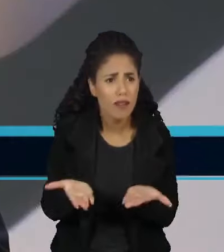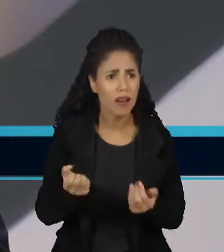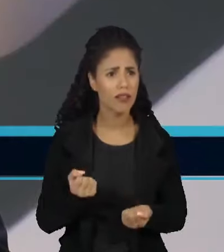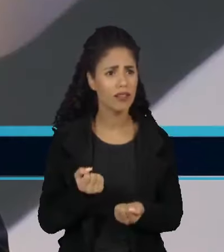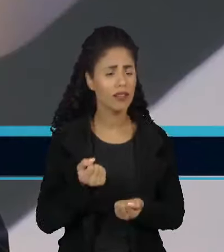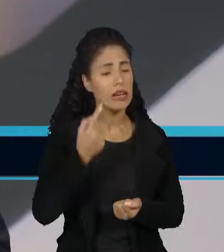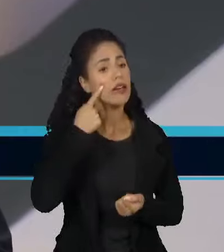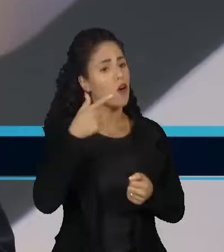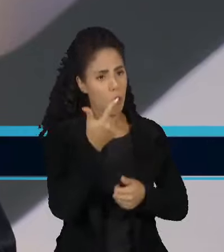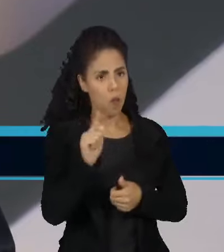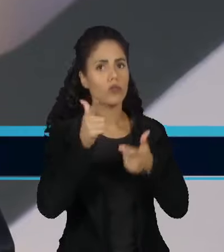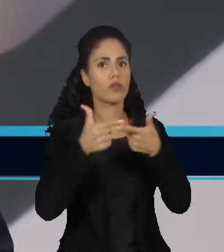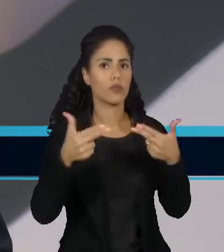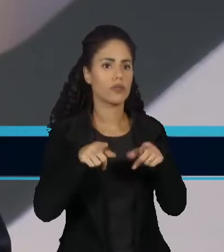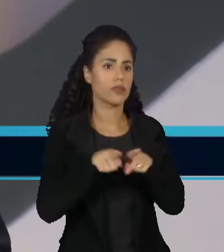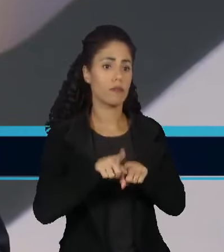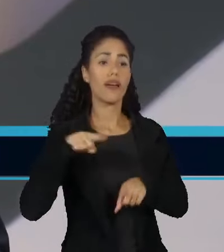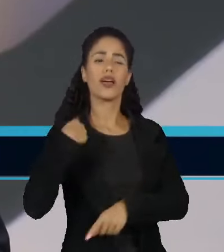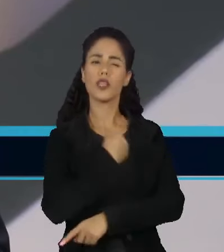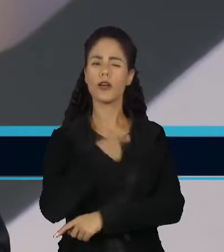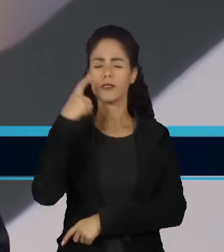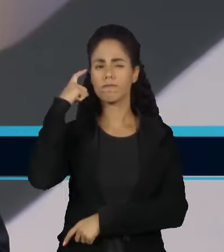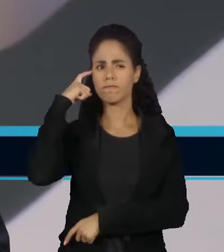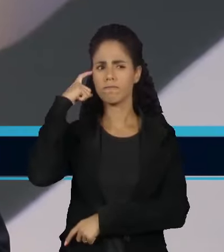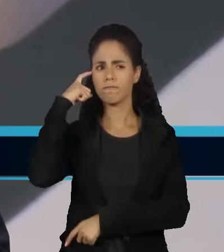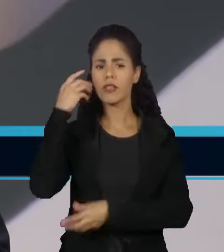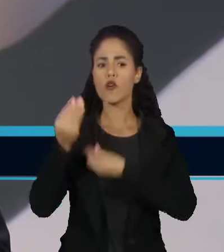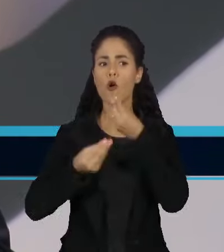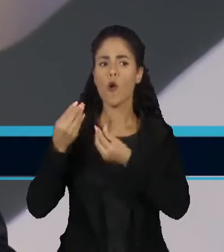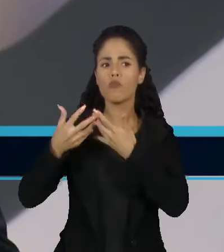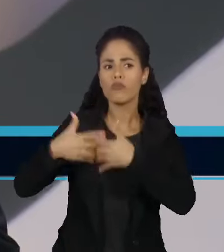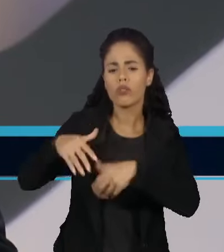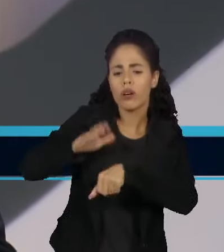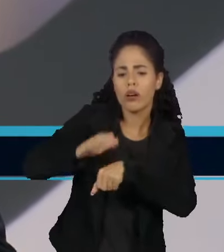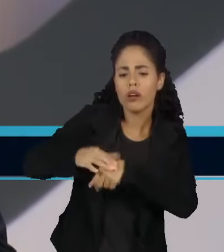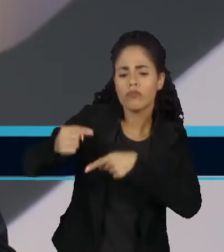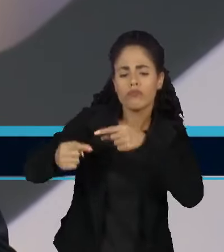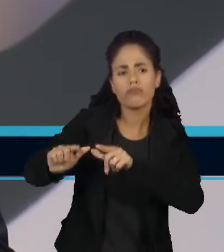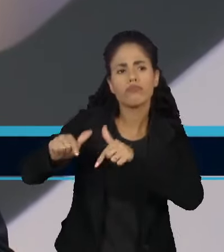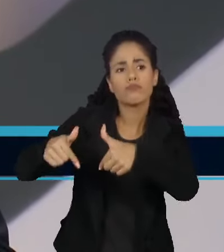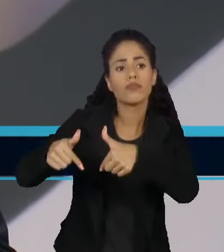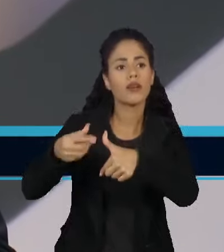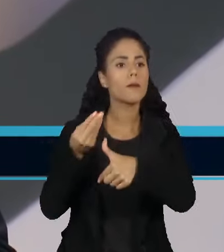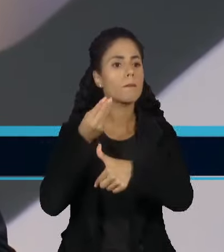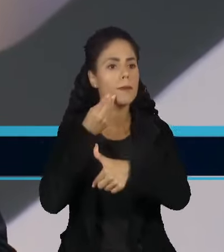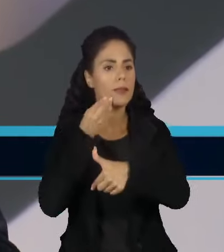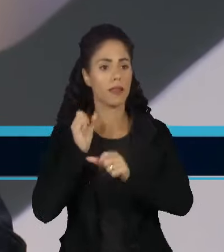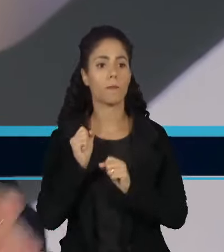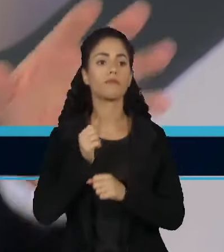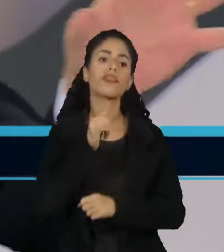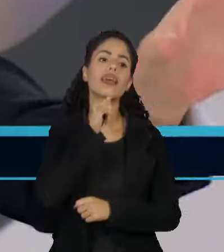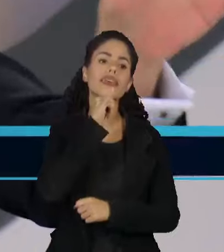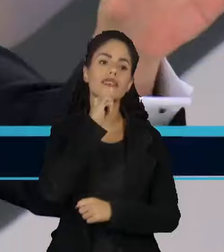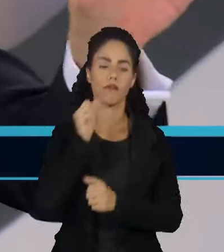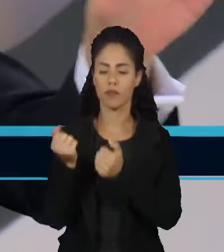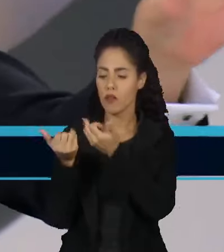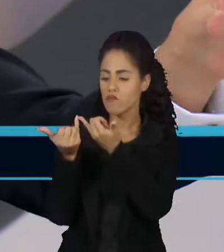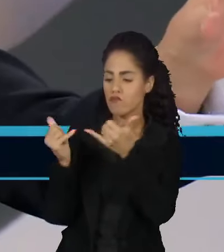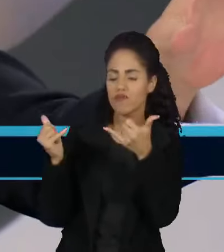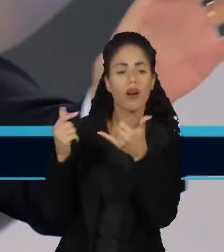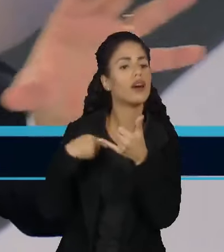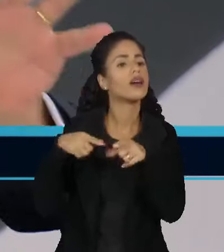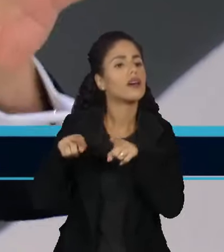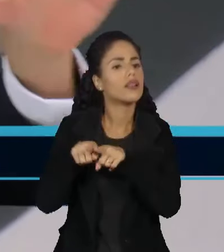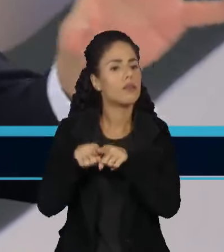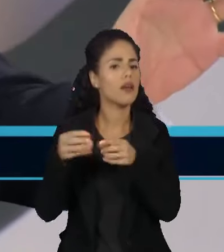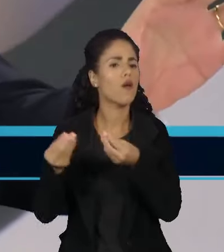E mais uma questão. Nós precisamos pensar, quando se implanta uma política, por exemplo, política hidrelétrica, né, de fazer pequenas hidrelétricas,